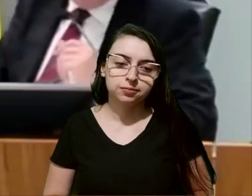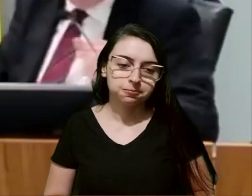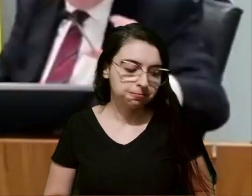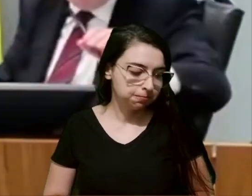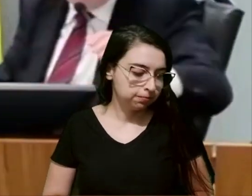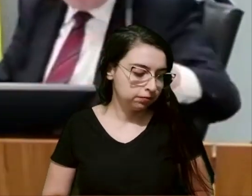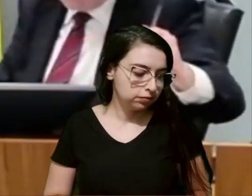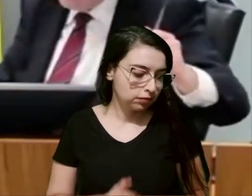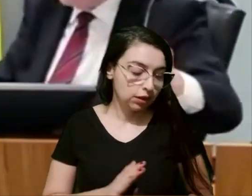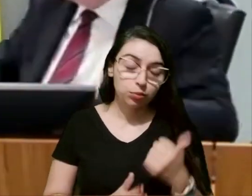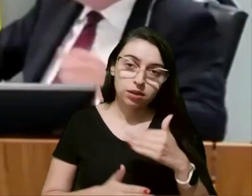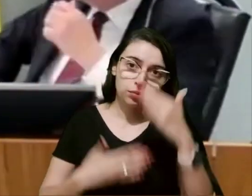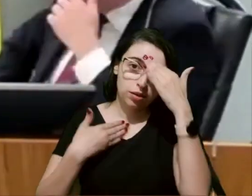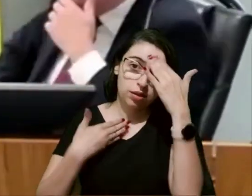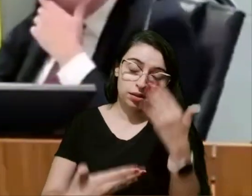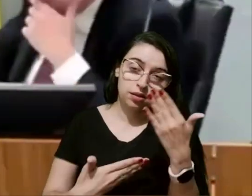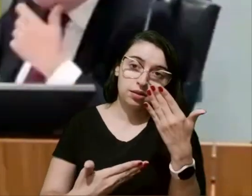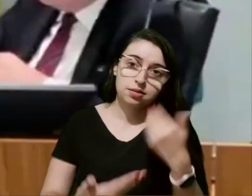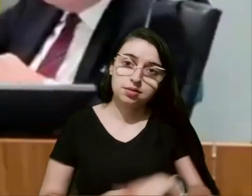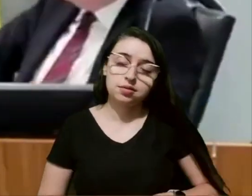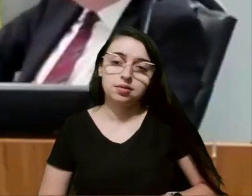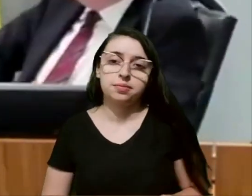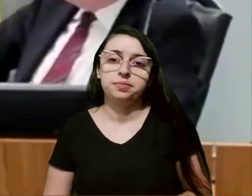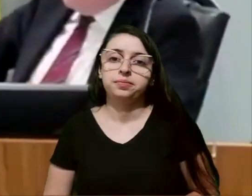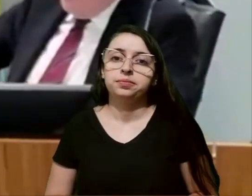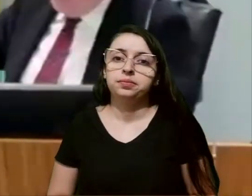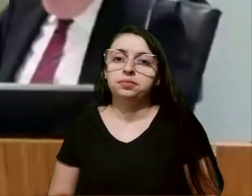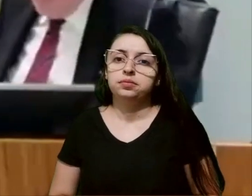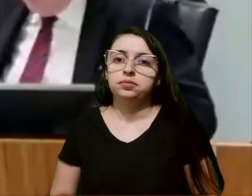Bom, doutor Nino, primeiro eu queria agradecer